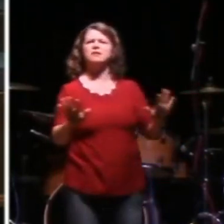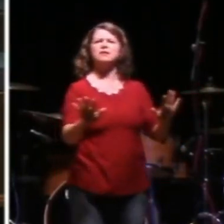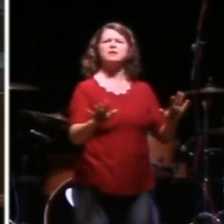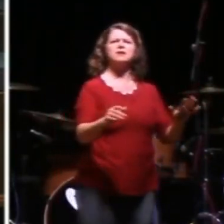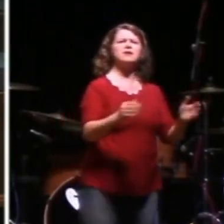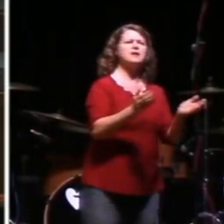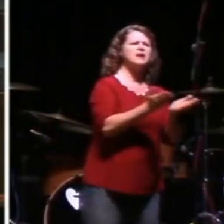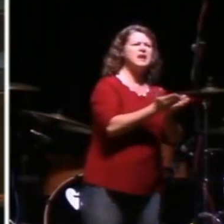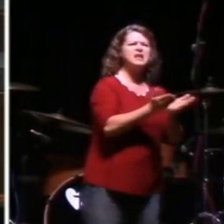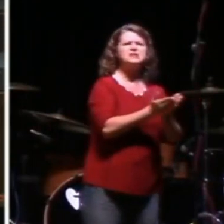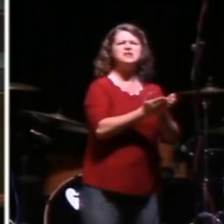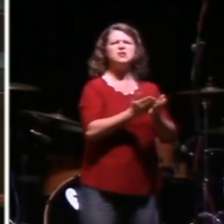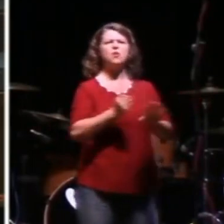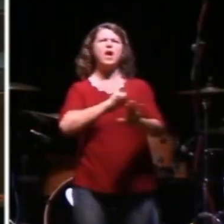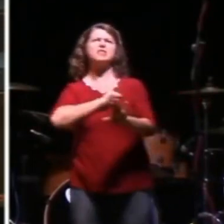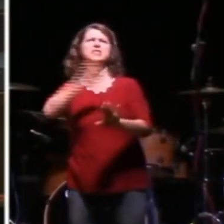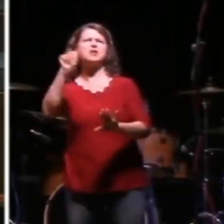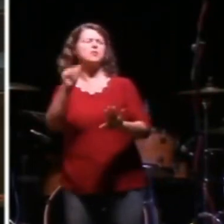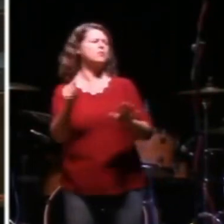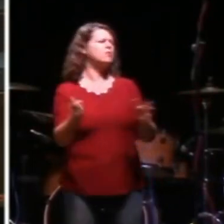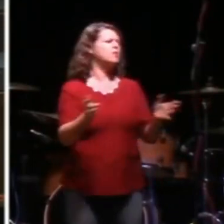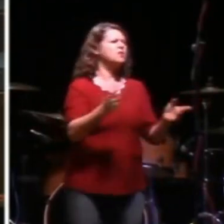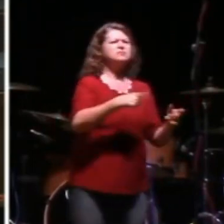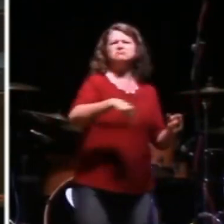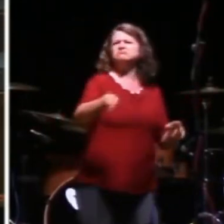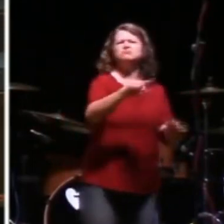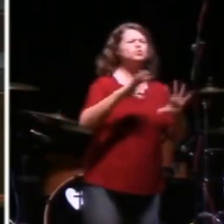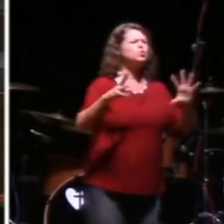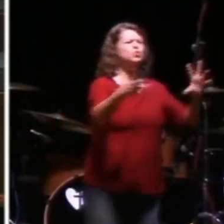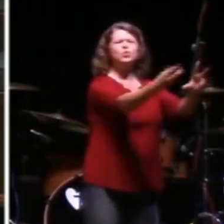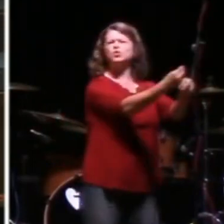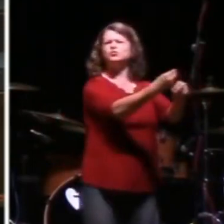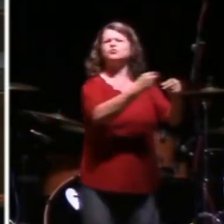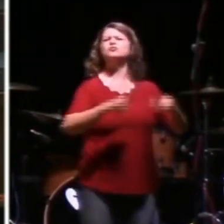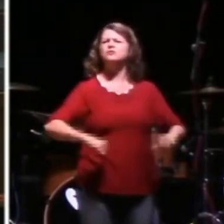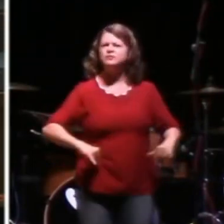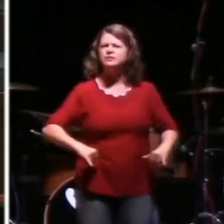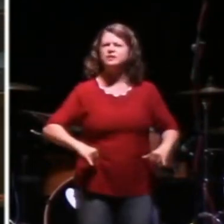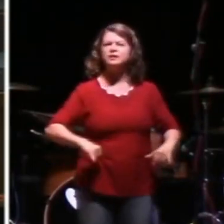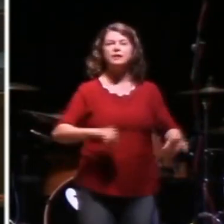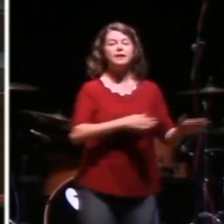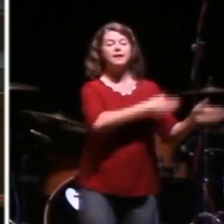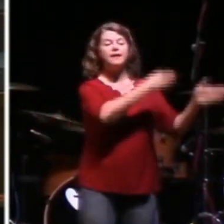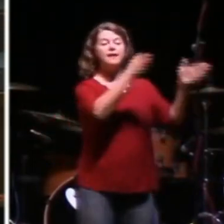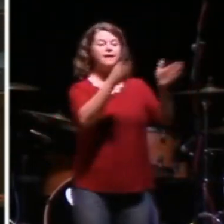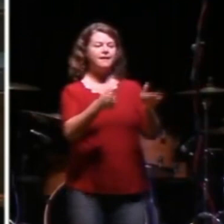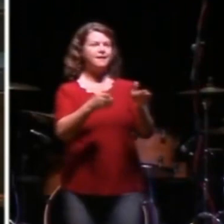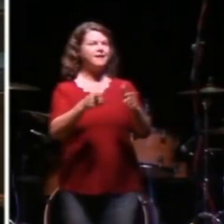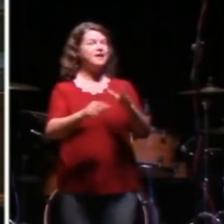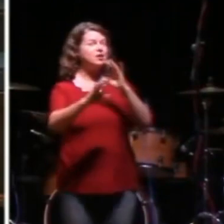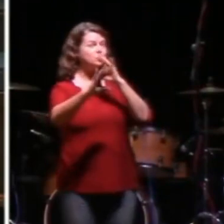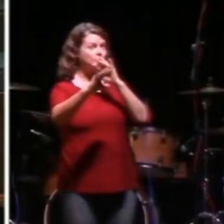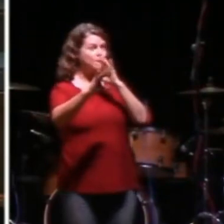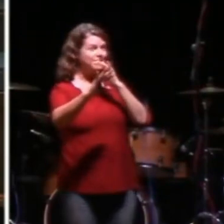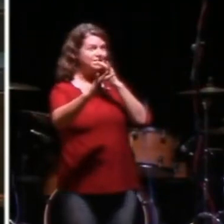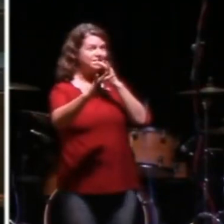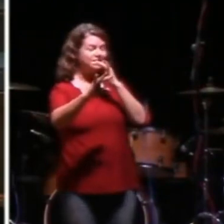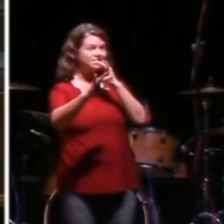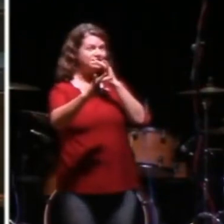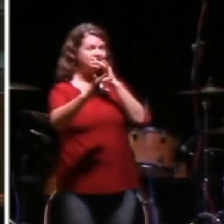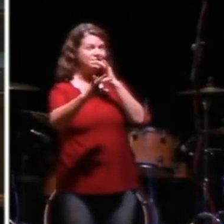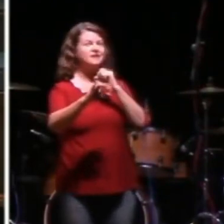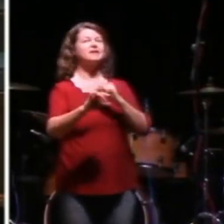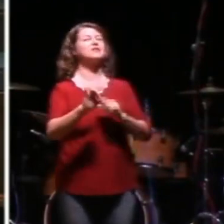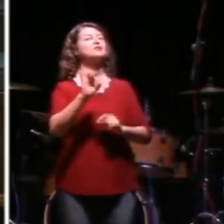não-cristão todos eles sofrem nos sete selos a partir das trombetas só quem vai sofrer